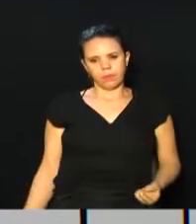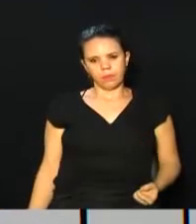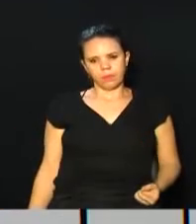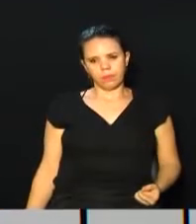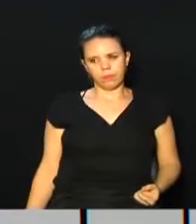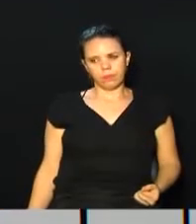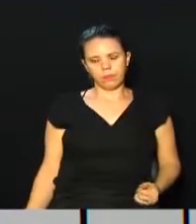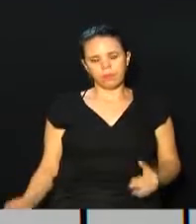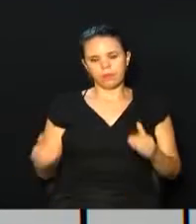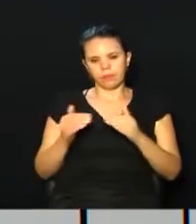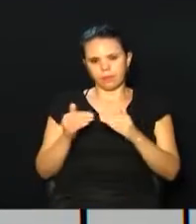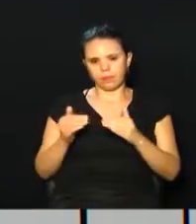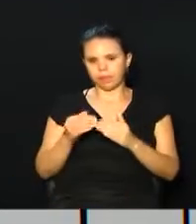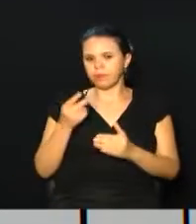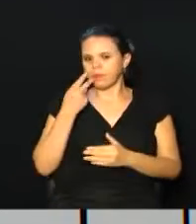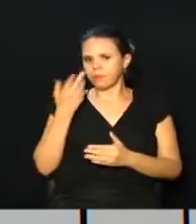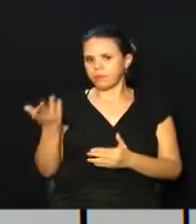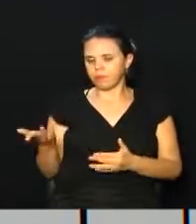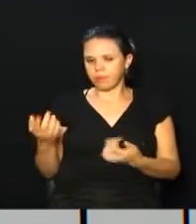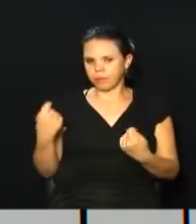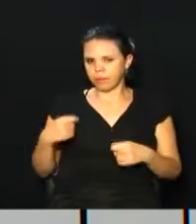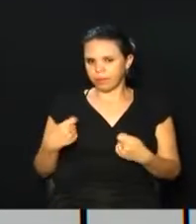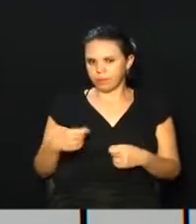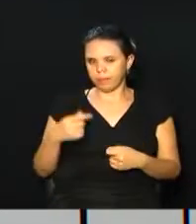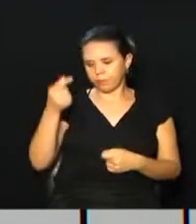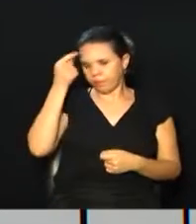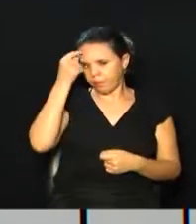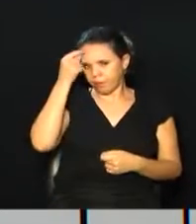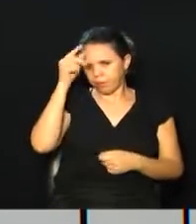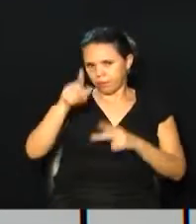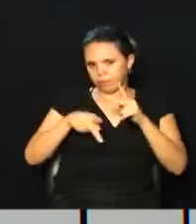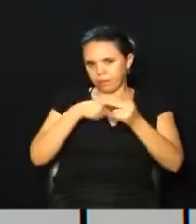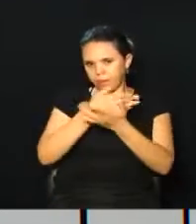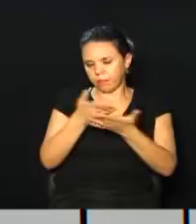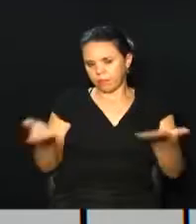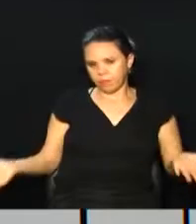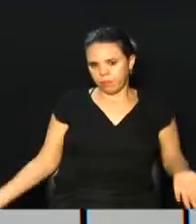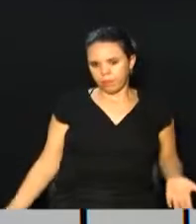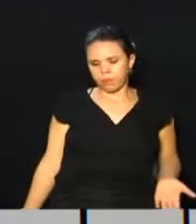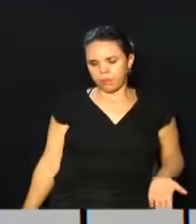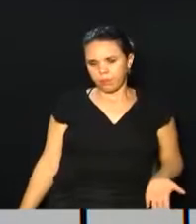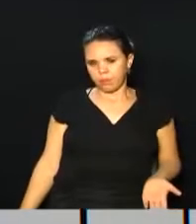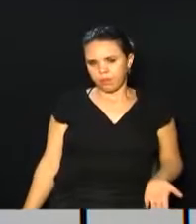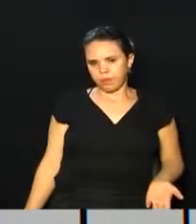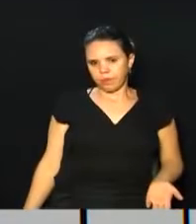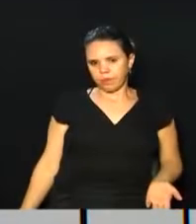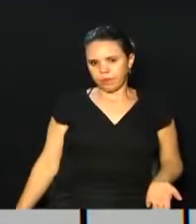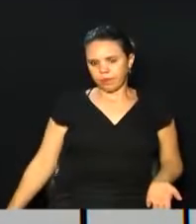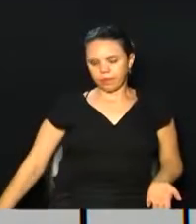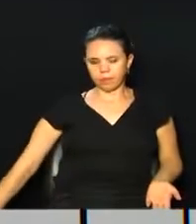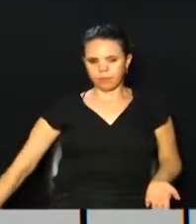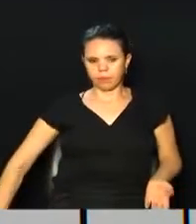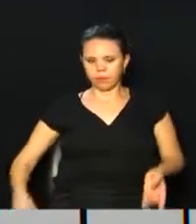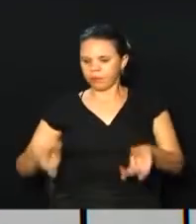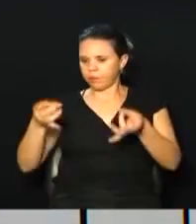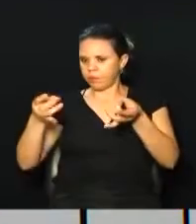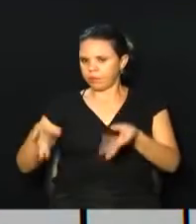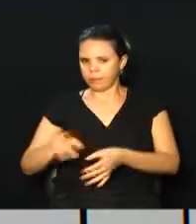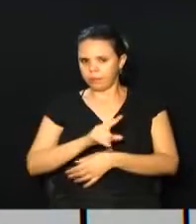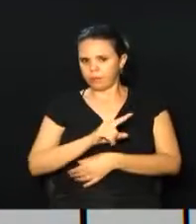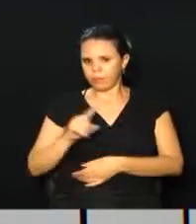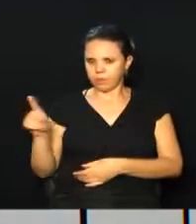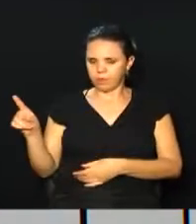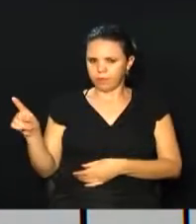eu concordo e vou falar, a gente precisa também da conscientização da população, no sentido de não jogar,